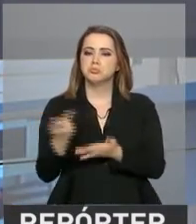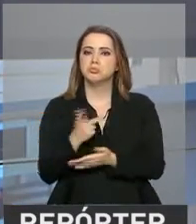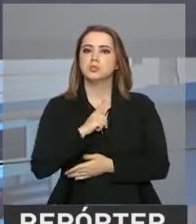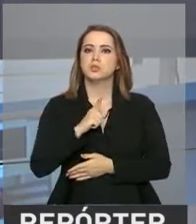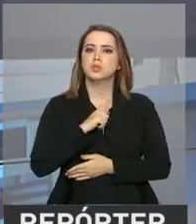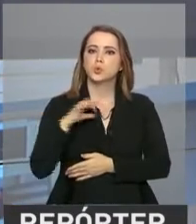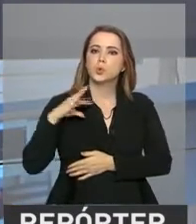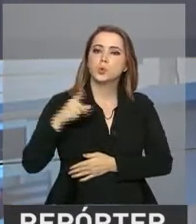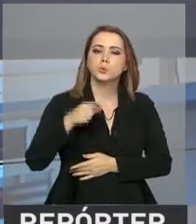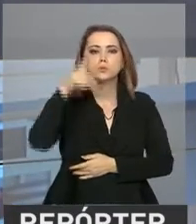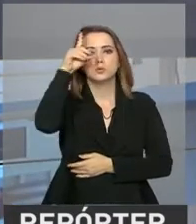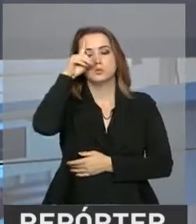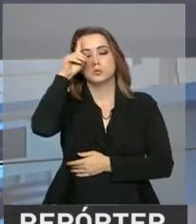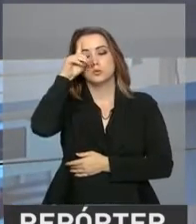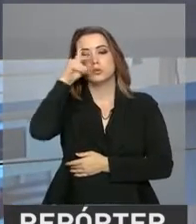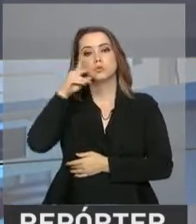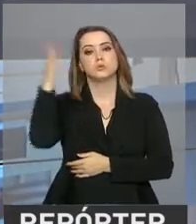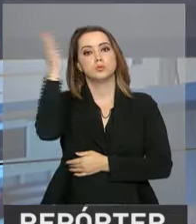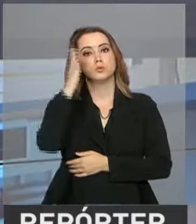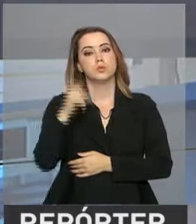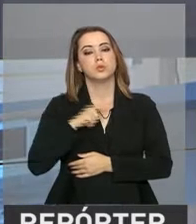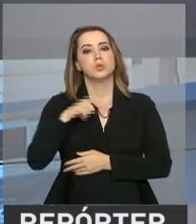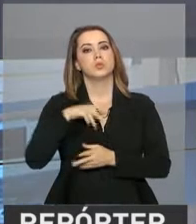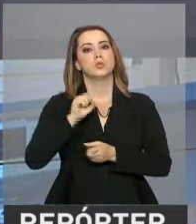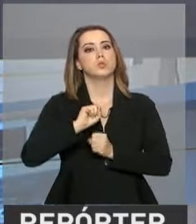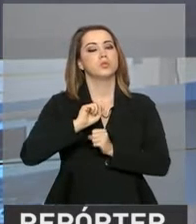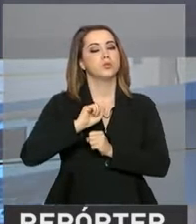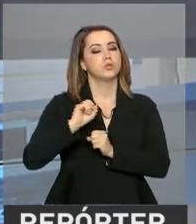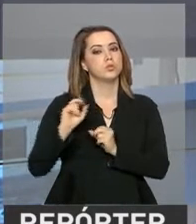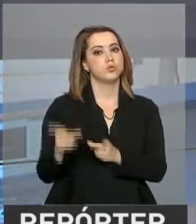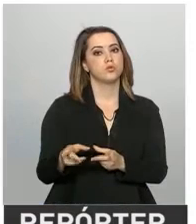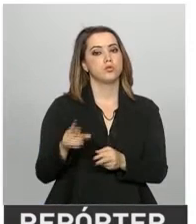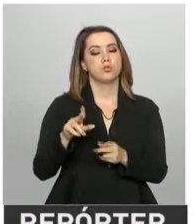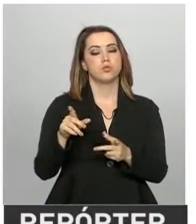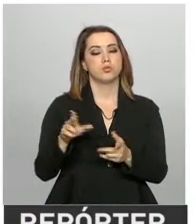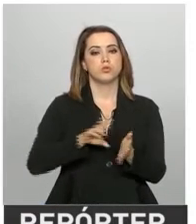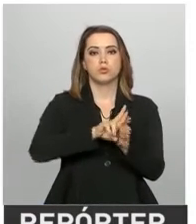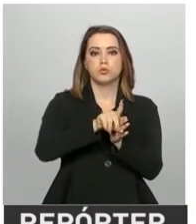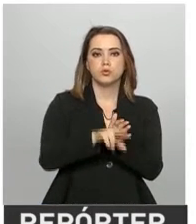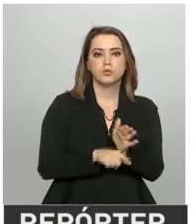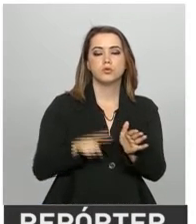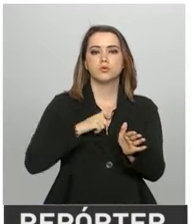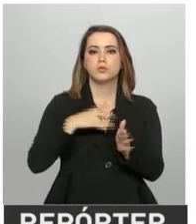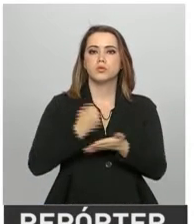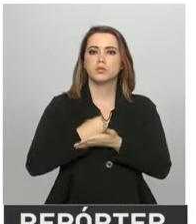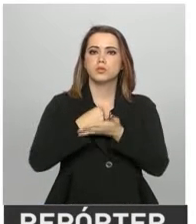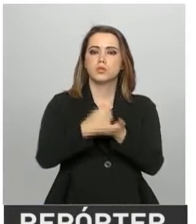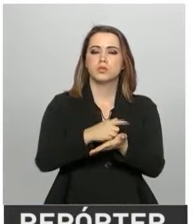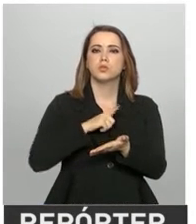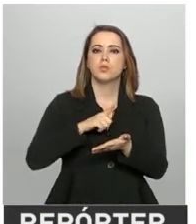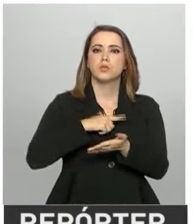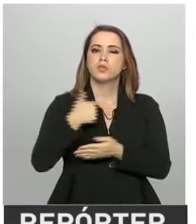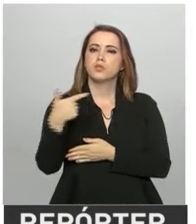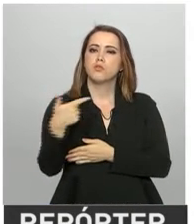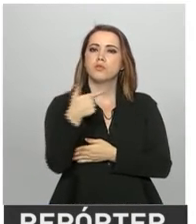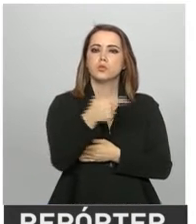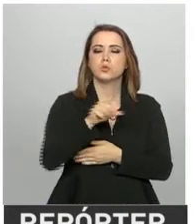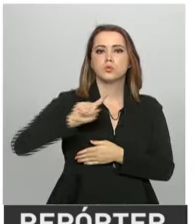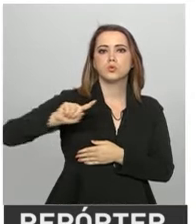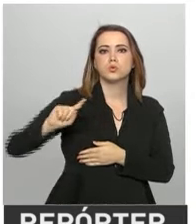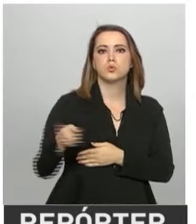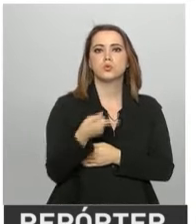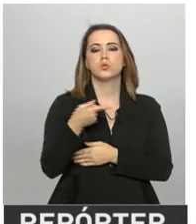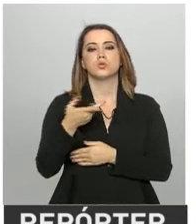Brasil e muitas são oferecidas no portal Mais Emprego do Ministério do Trabalho. Hoje, há quase 22 mil postos de trabalho